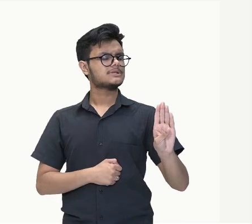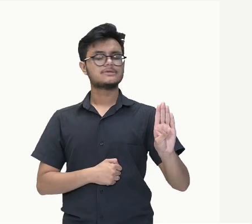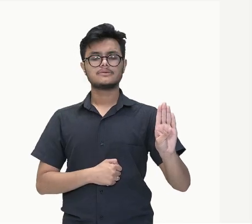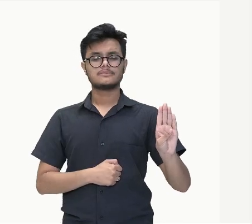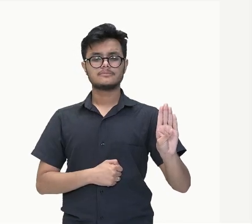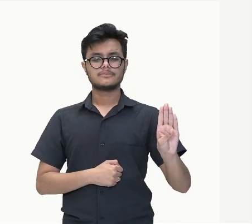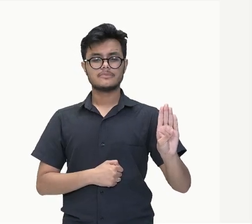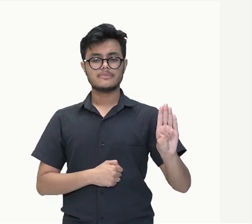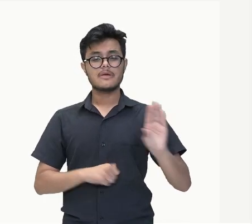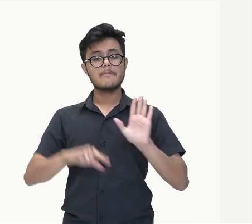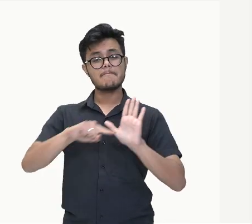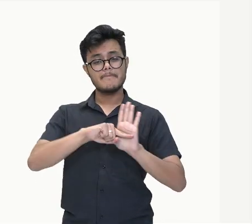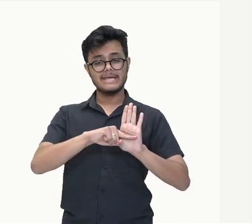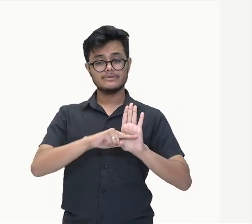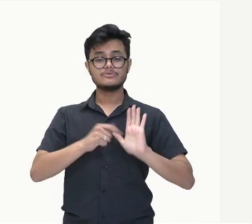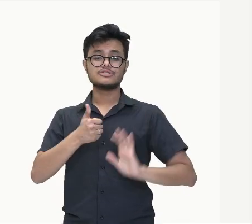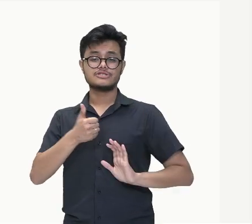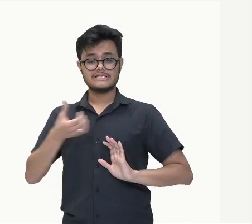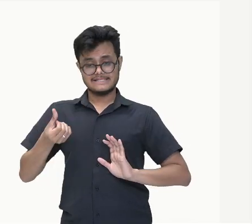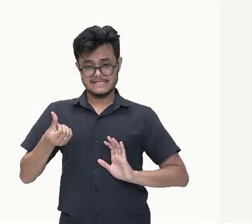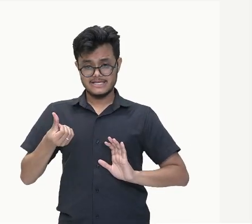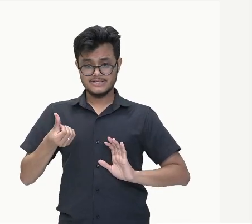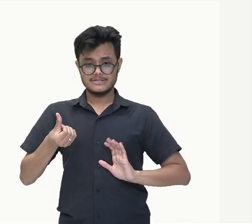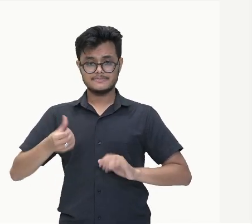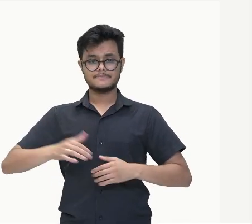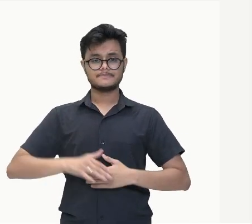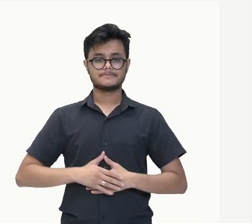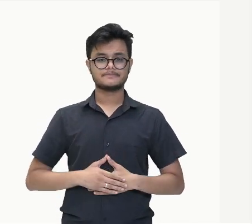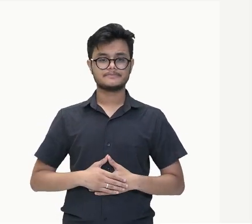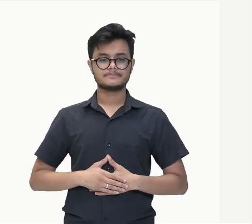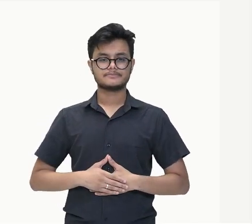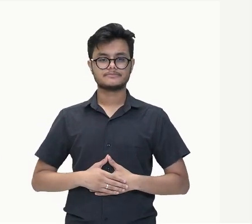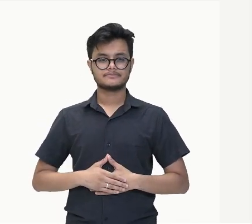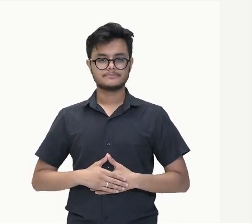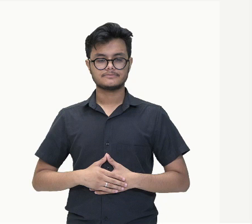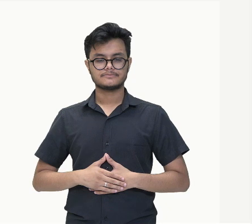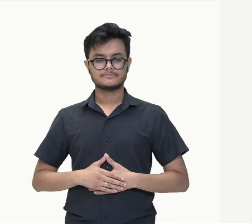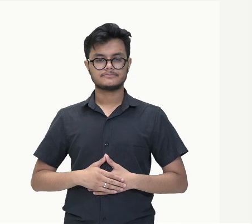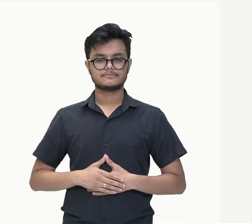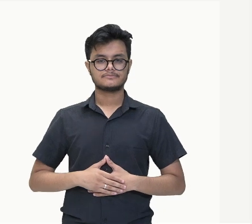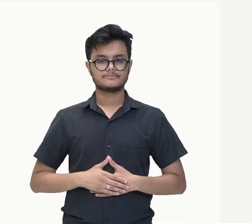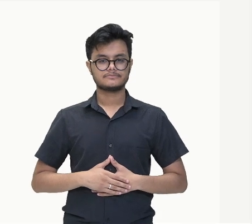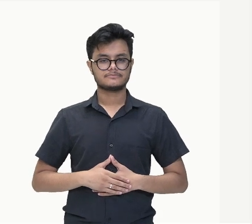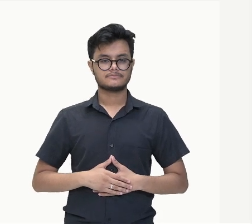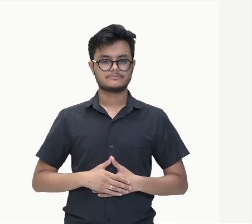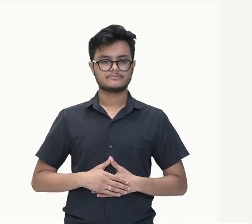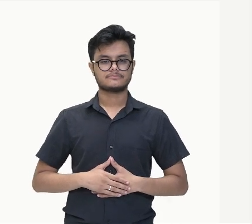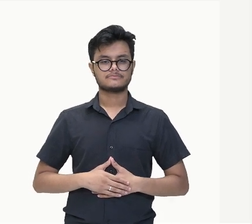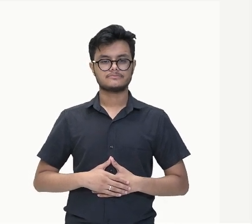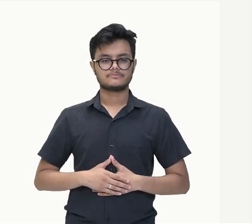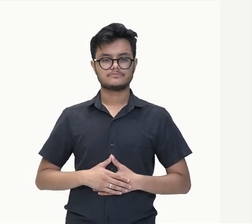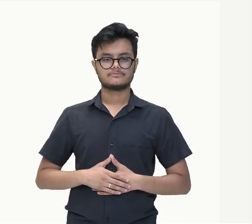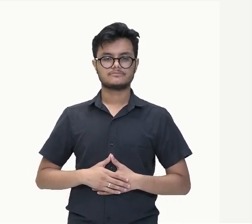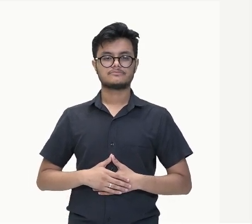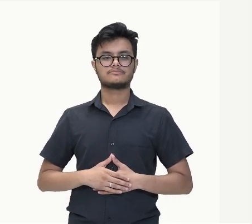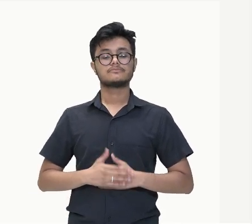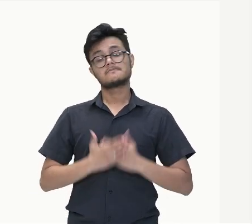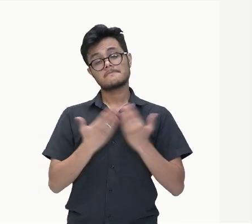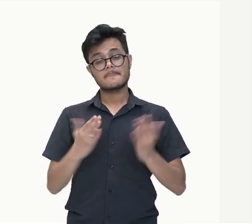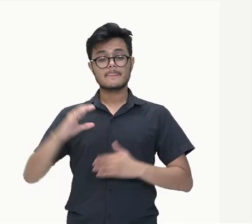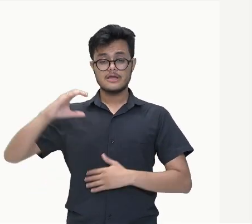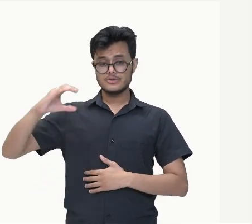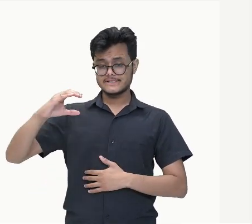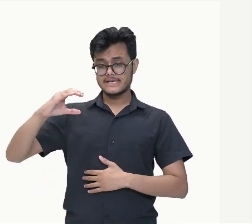é menos 16, tá? Então, aqui é menos 16. E o